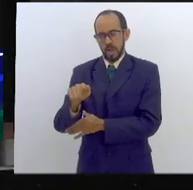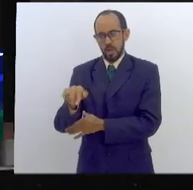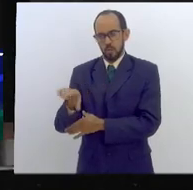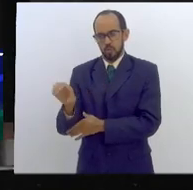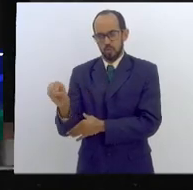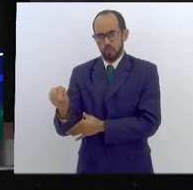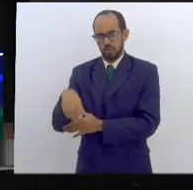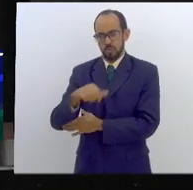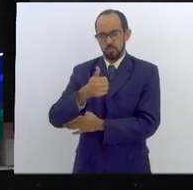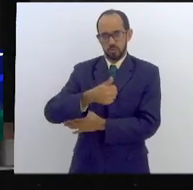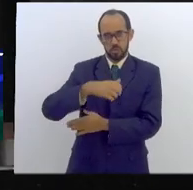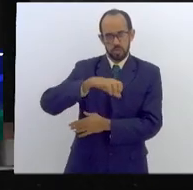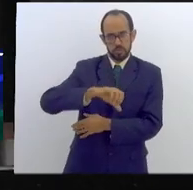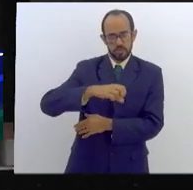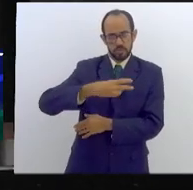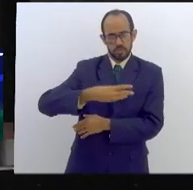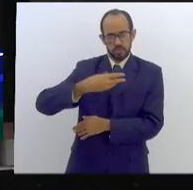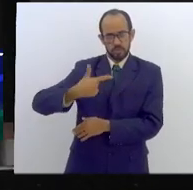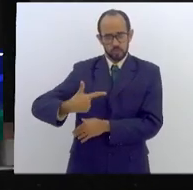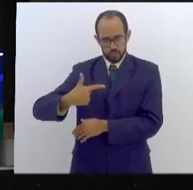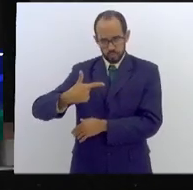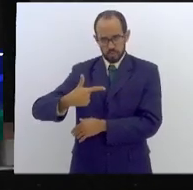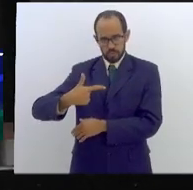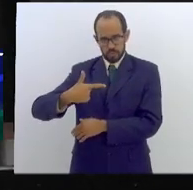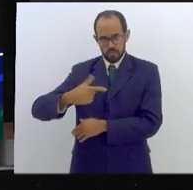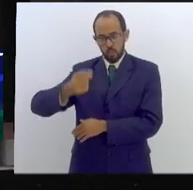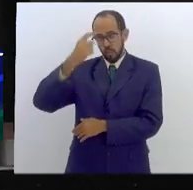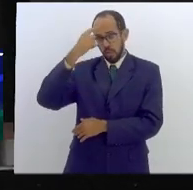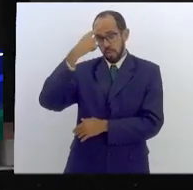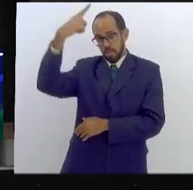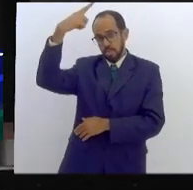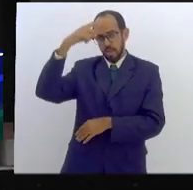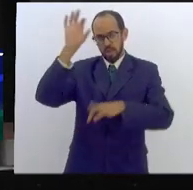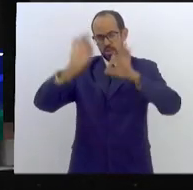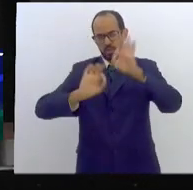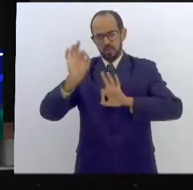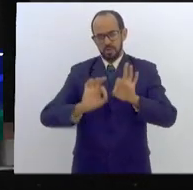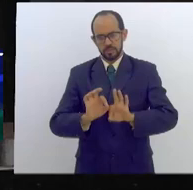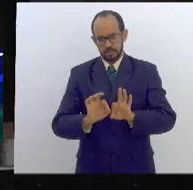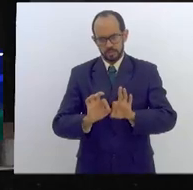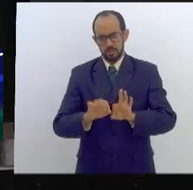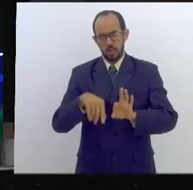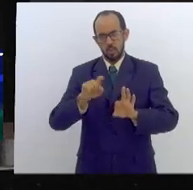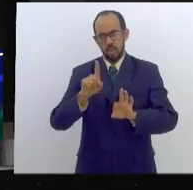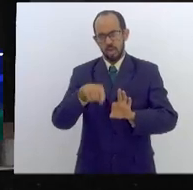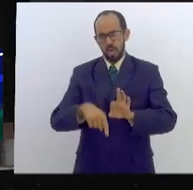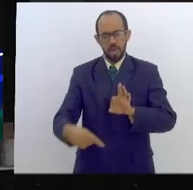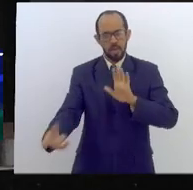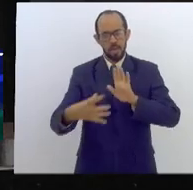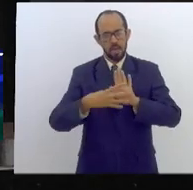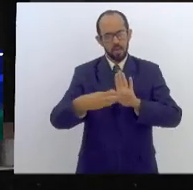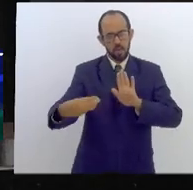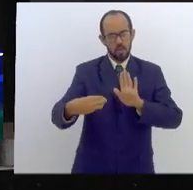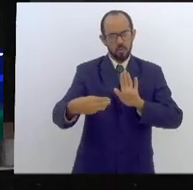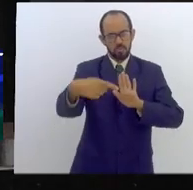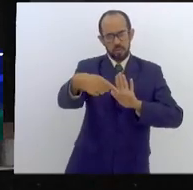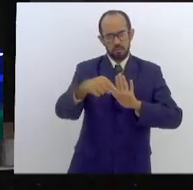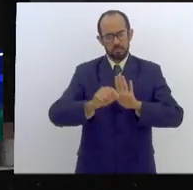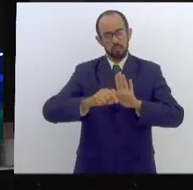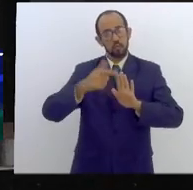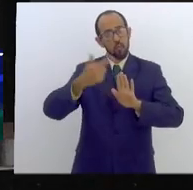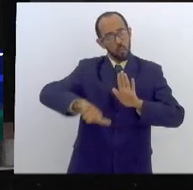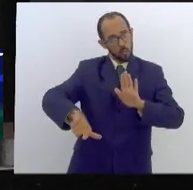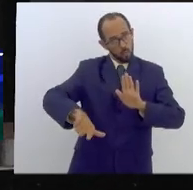1932. O ideário da organização pautava-se pelo